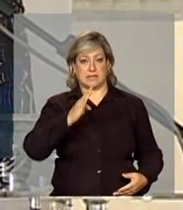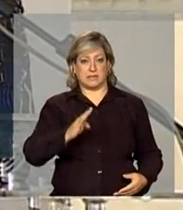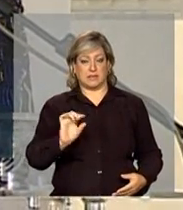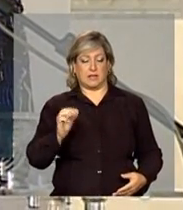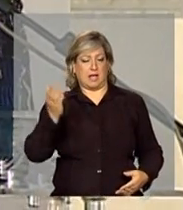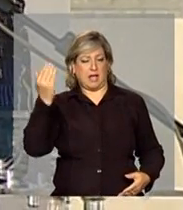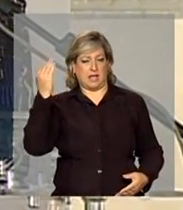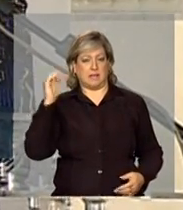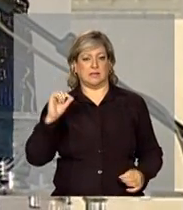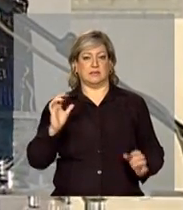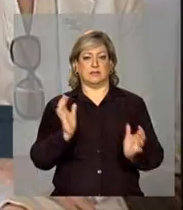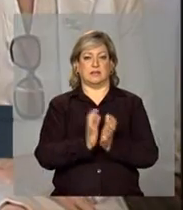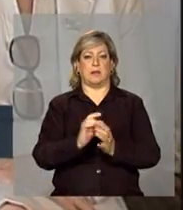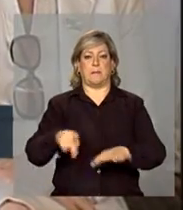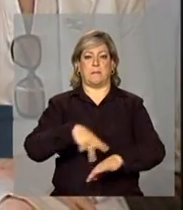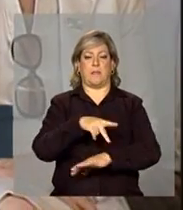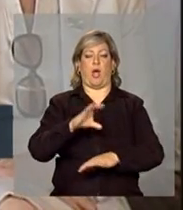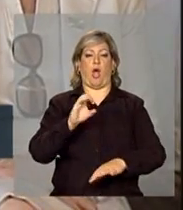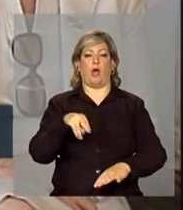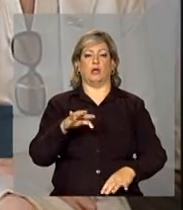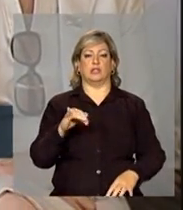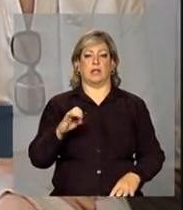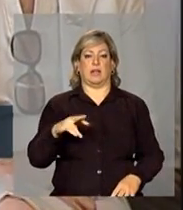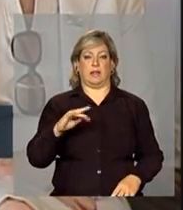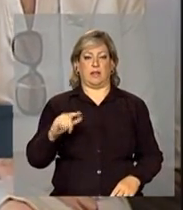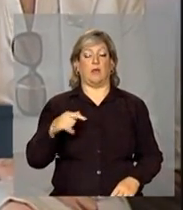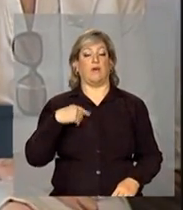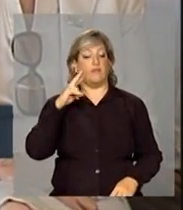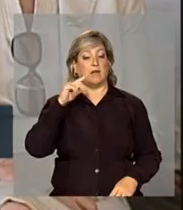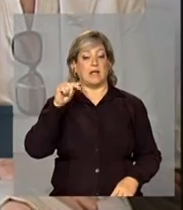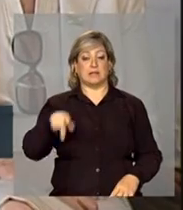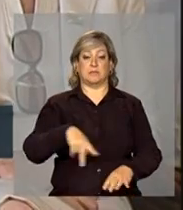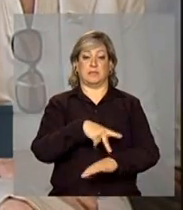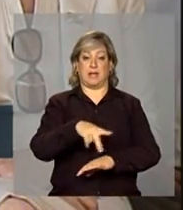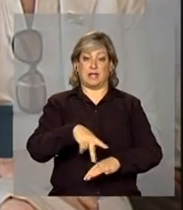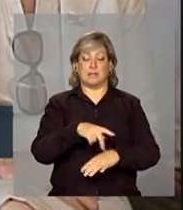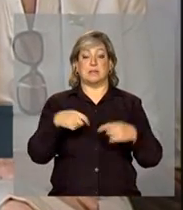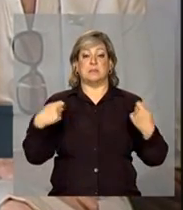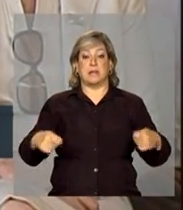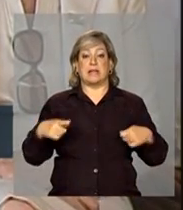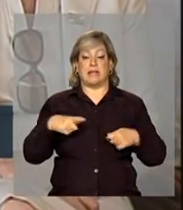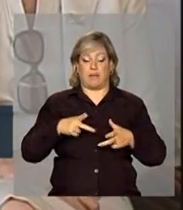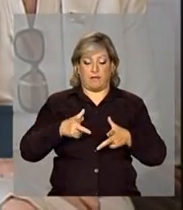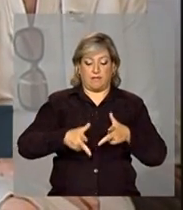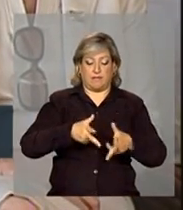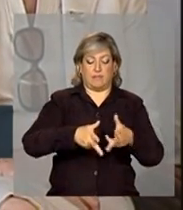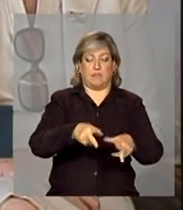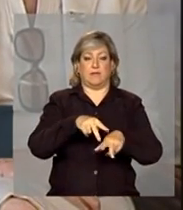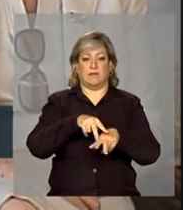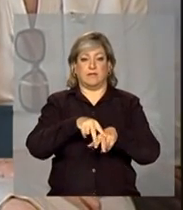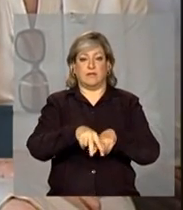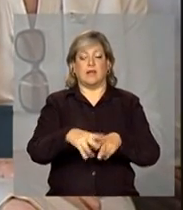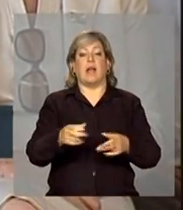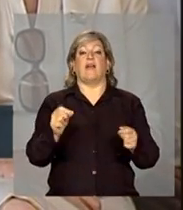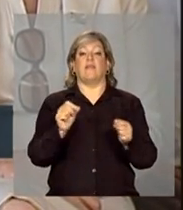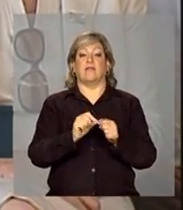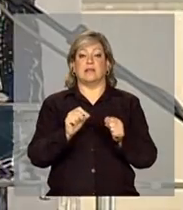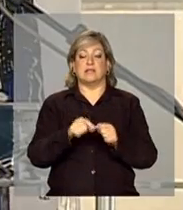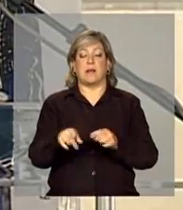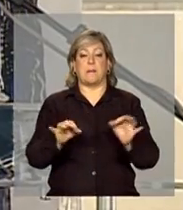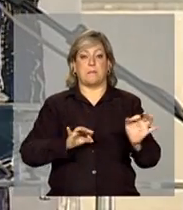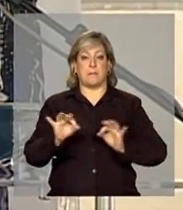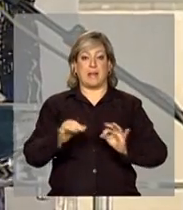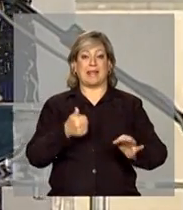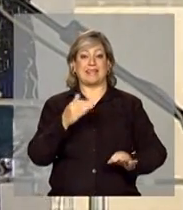país continental, e vimos que esse país continental tinha de ter ferrovia, e fizemos o plano